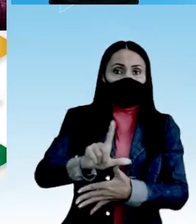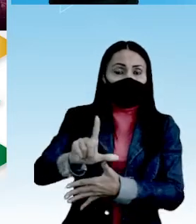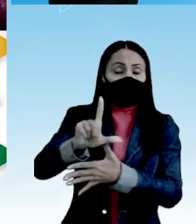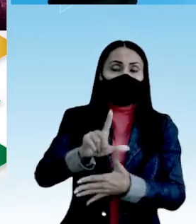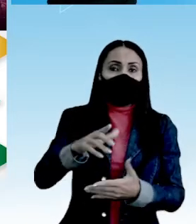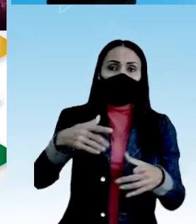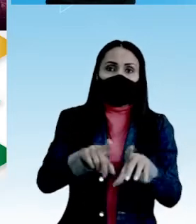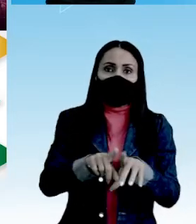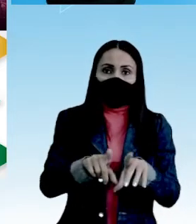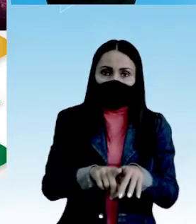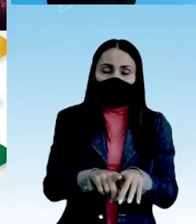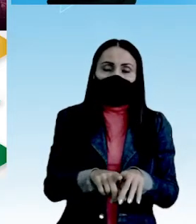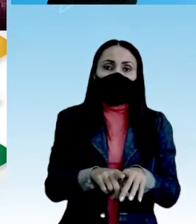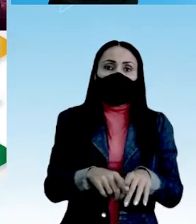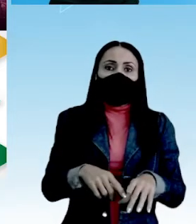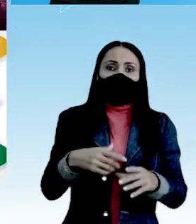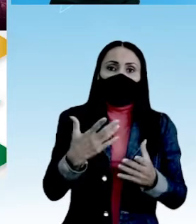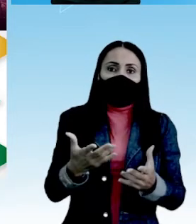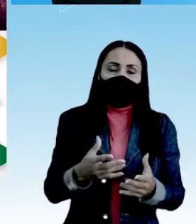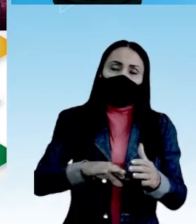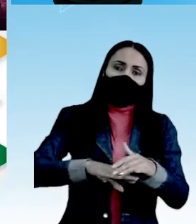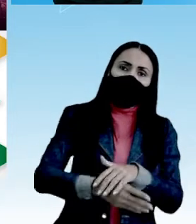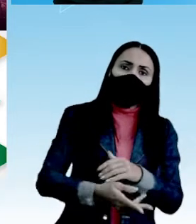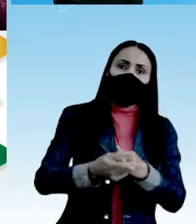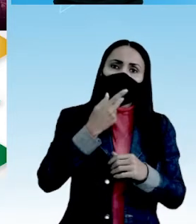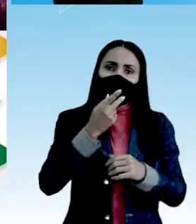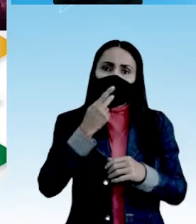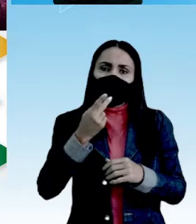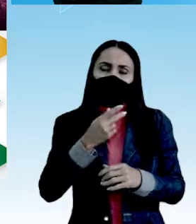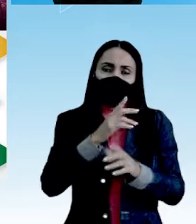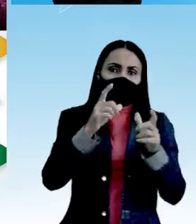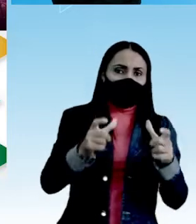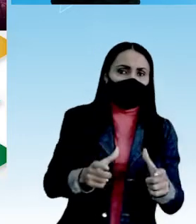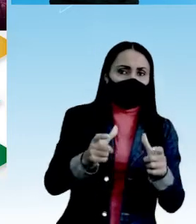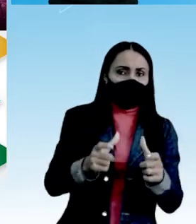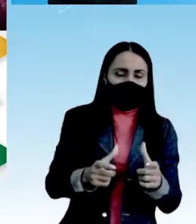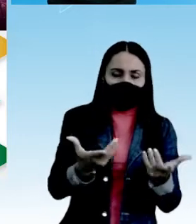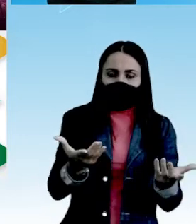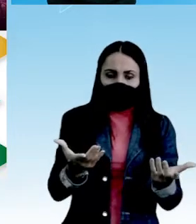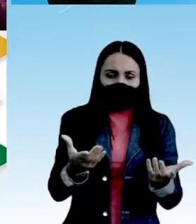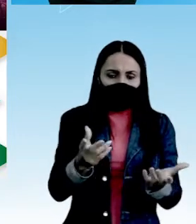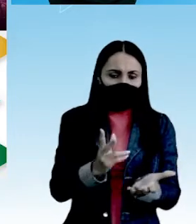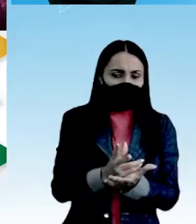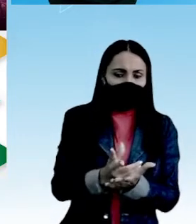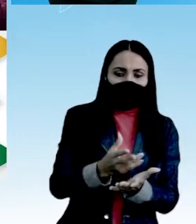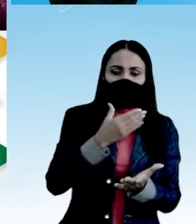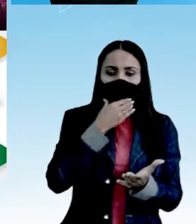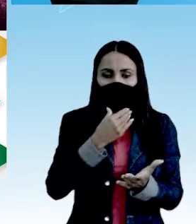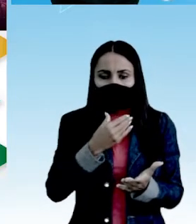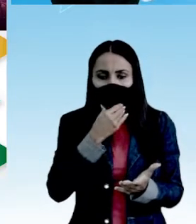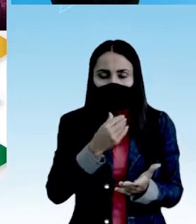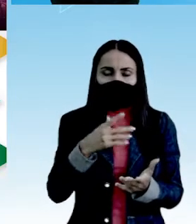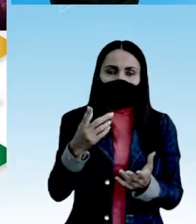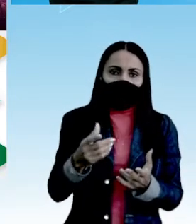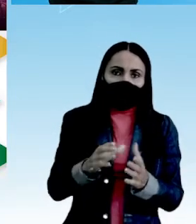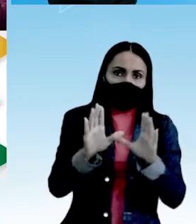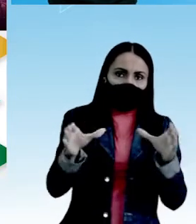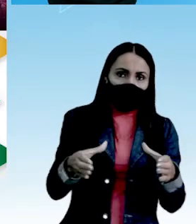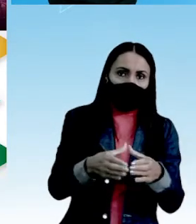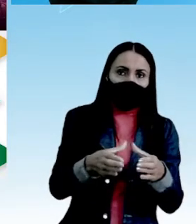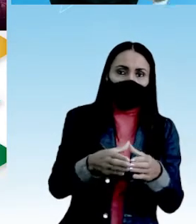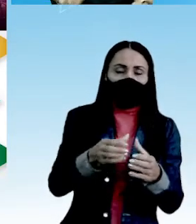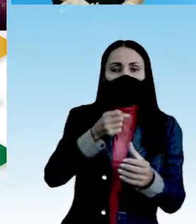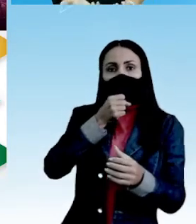como ela costumava falar, sempre foi um lugar muito masculino, né? Tanto é que a gente vê mais bandas com